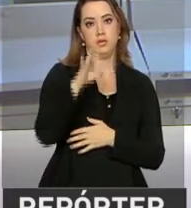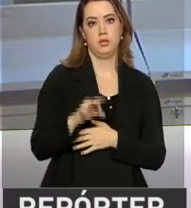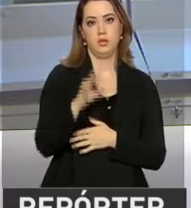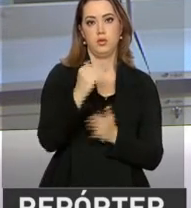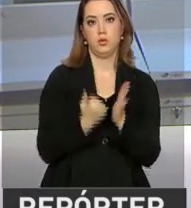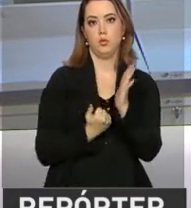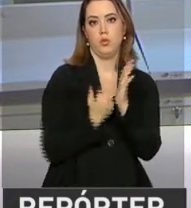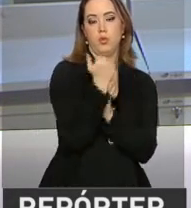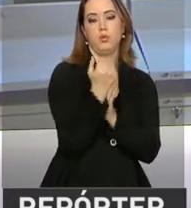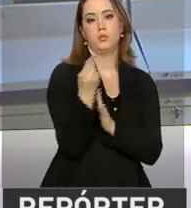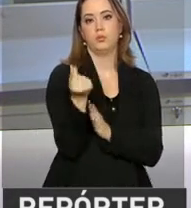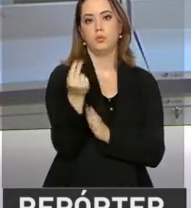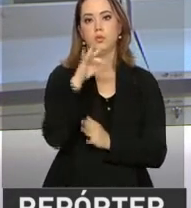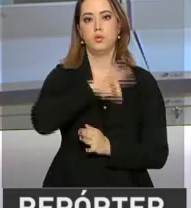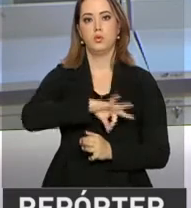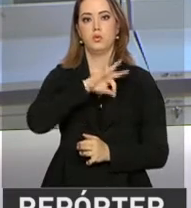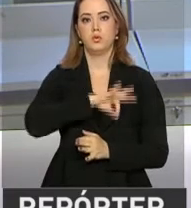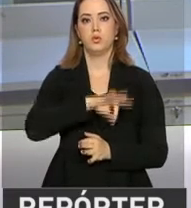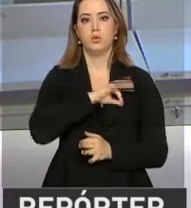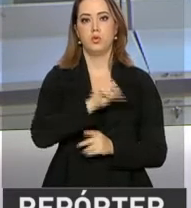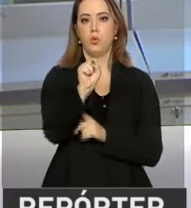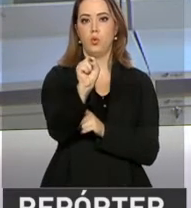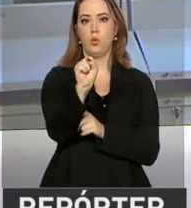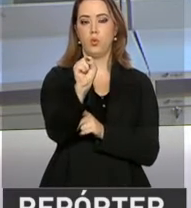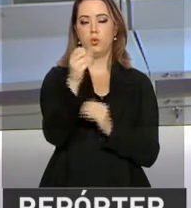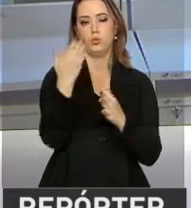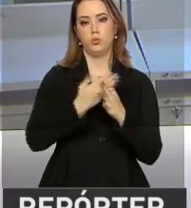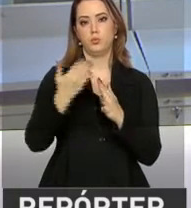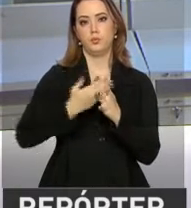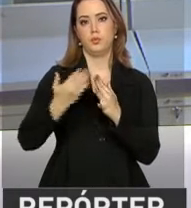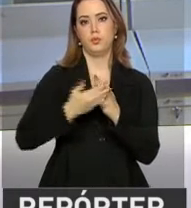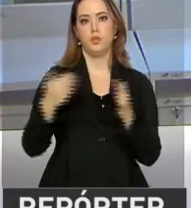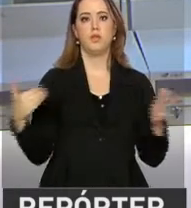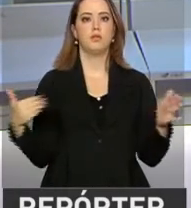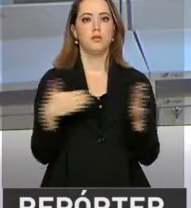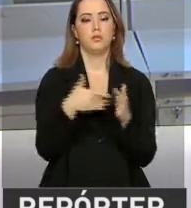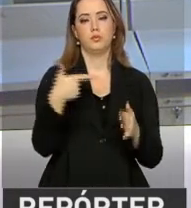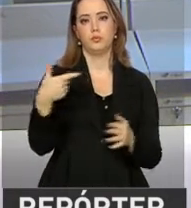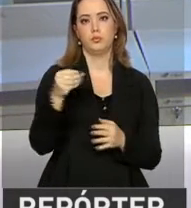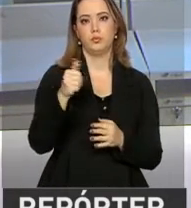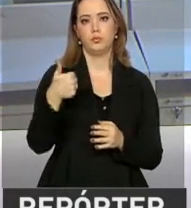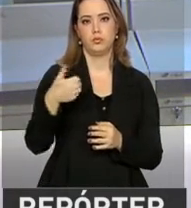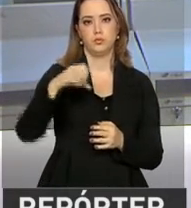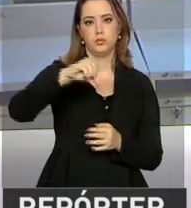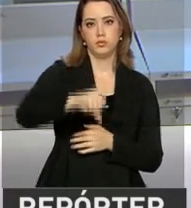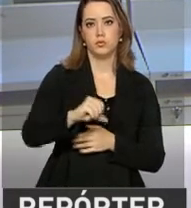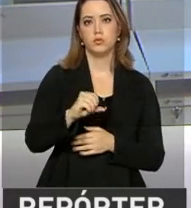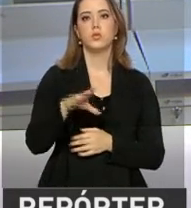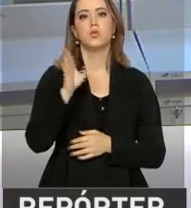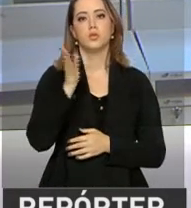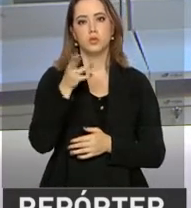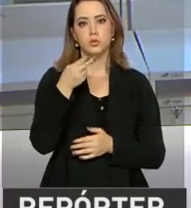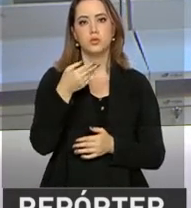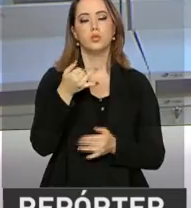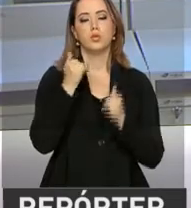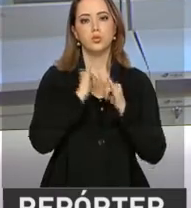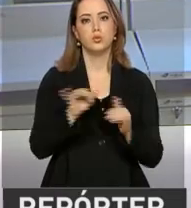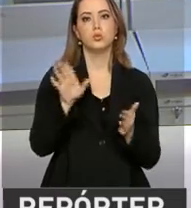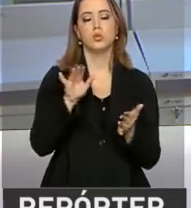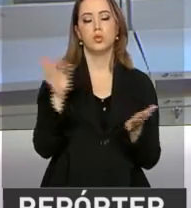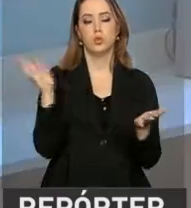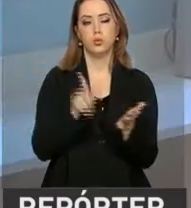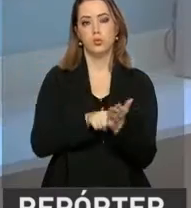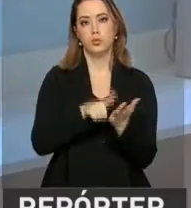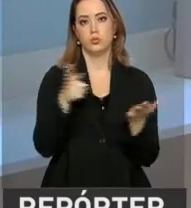feito de forma escalonada em 8 parcelas até julho de 2019. A decisão está publicada no Diário Oficial de